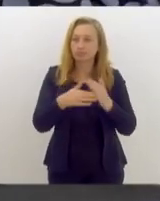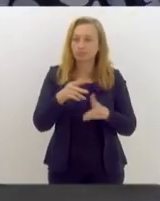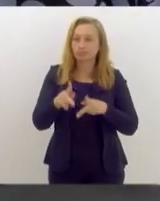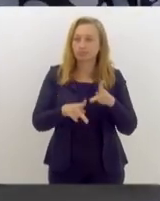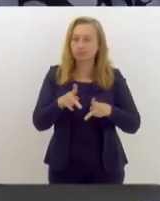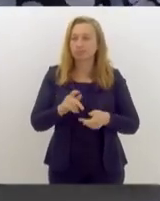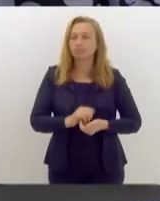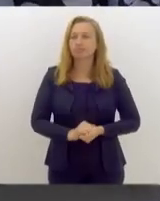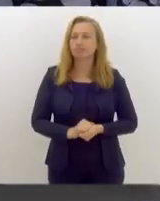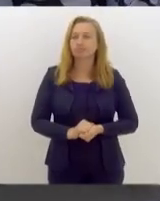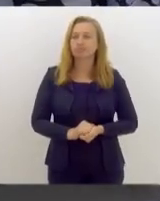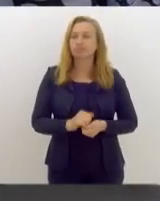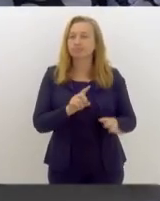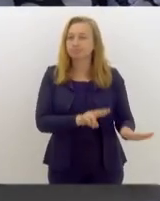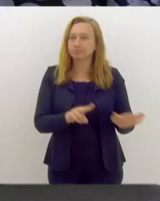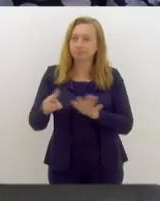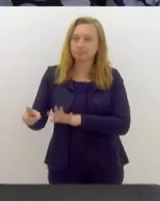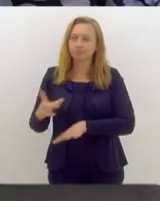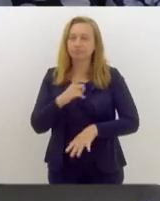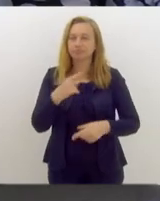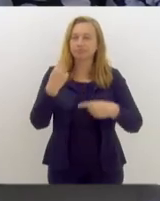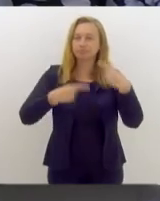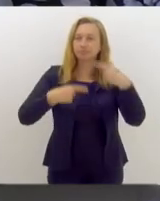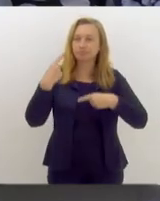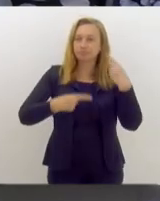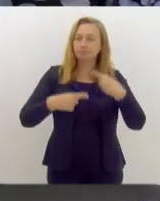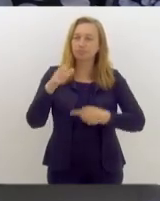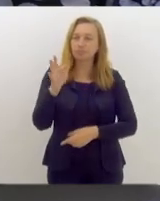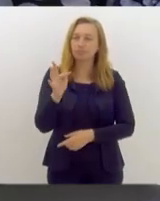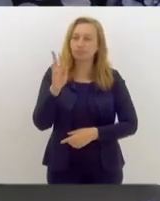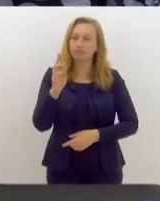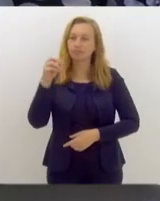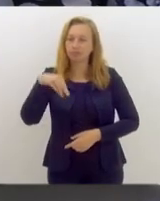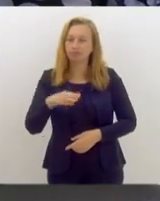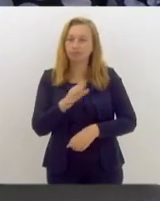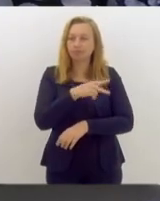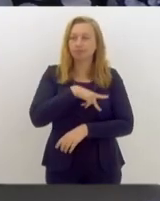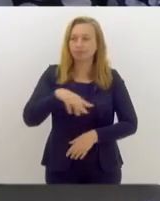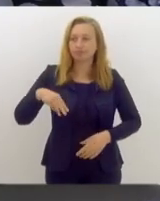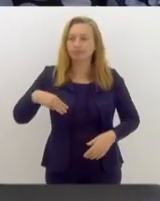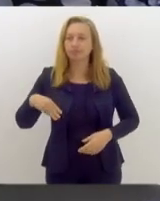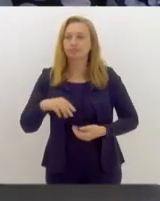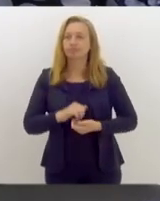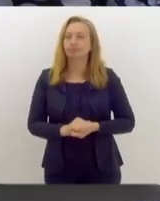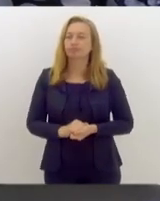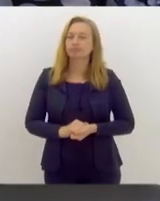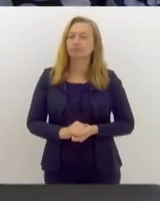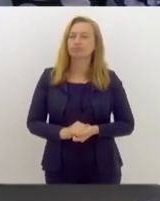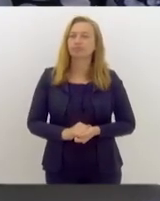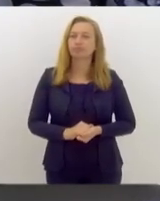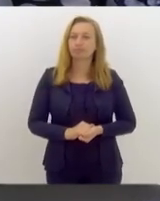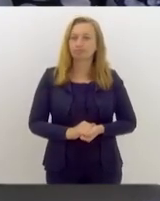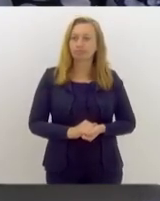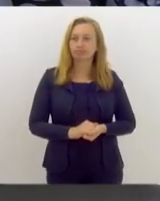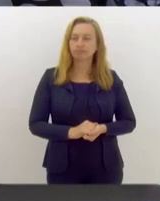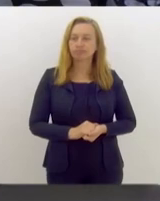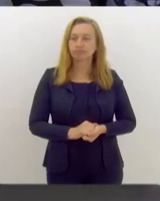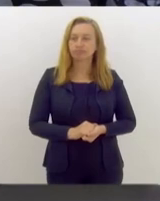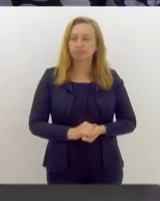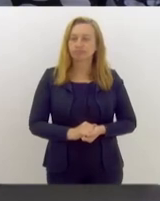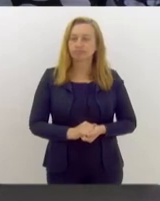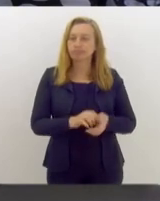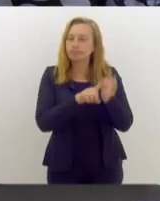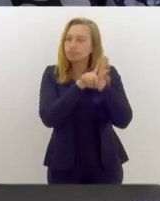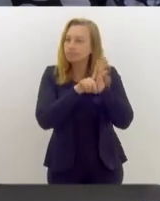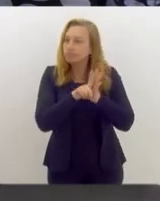população. Essa semana estivemos em debate com o Fórum de EJA, com o Ministério Público, e fizemos, por exemplo, um